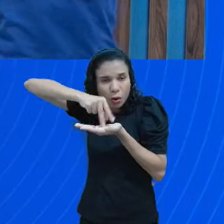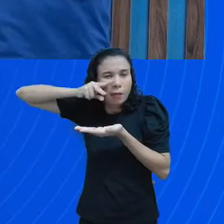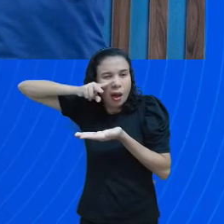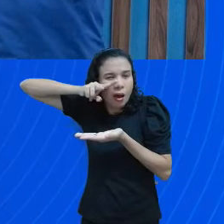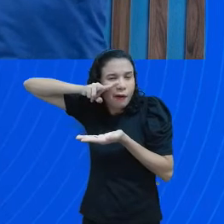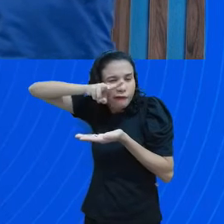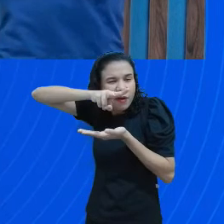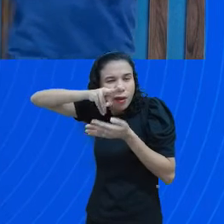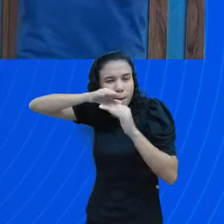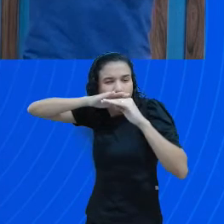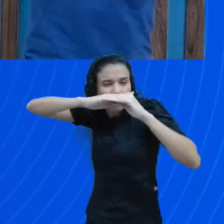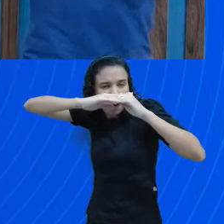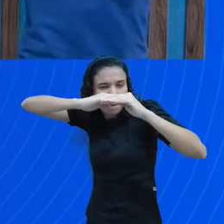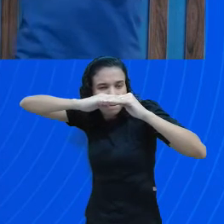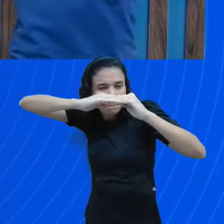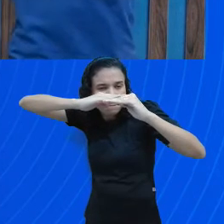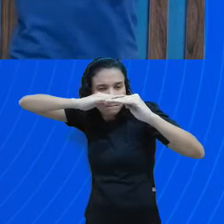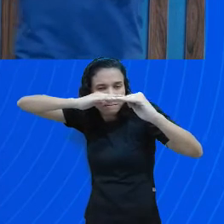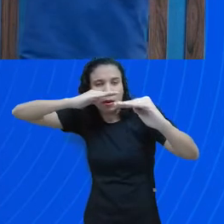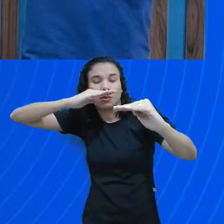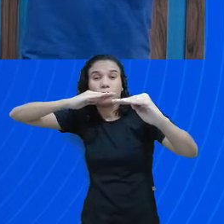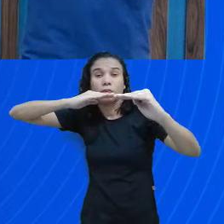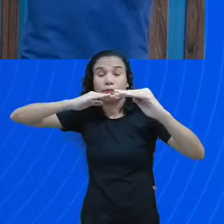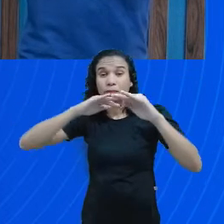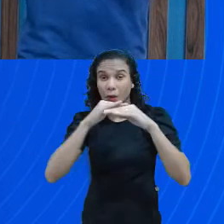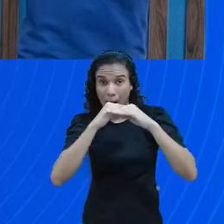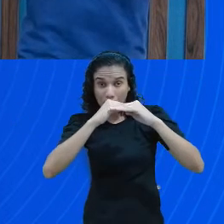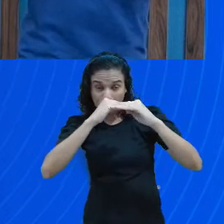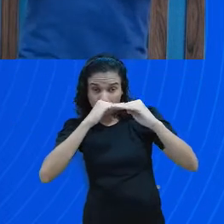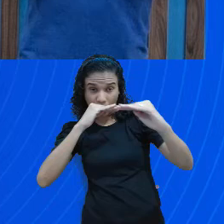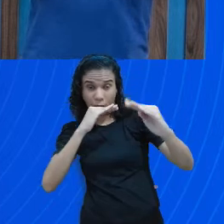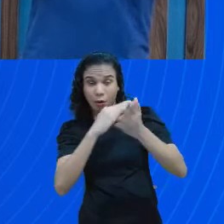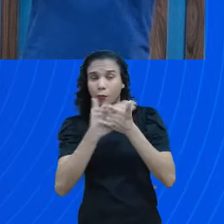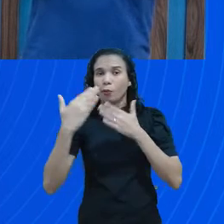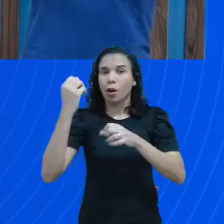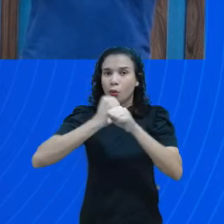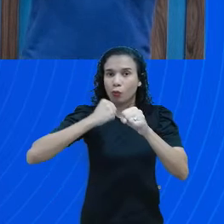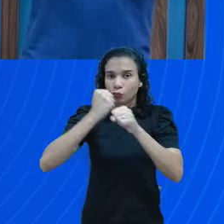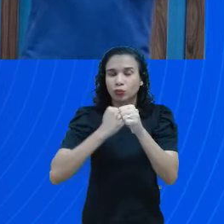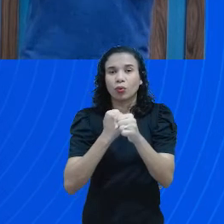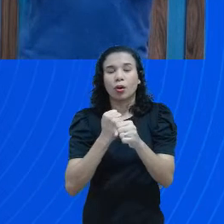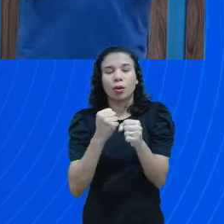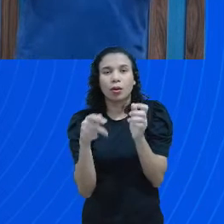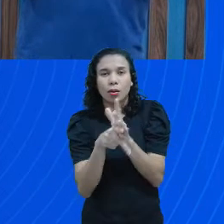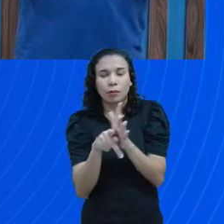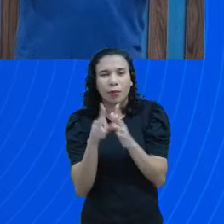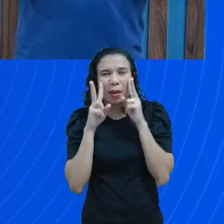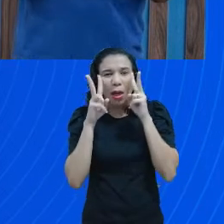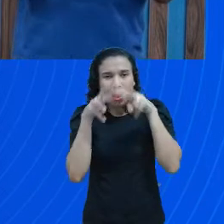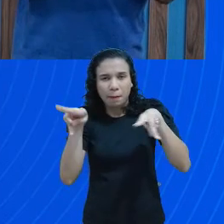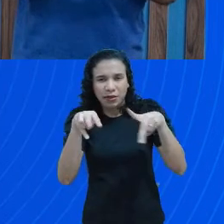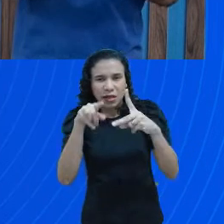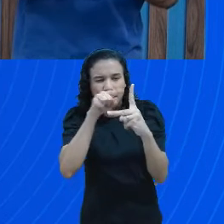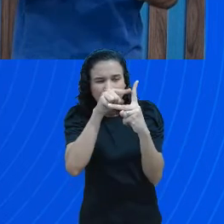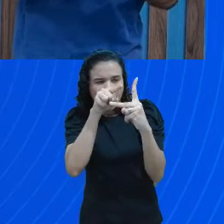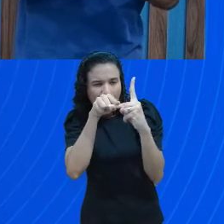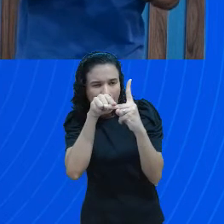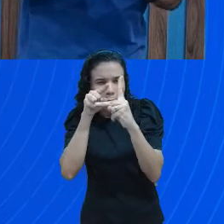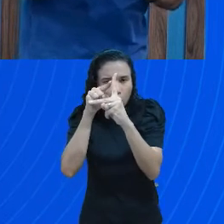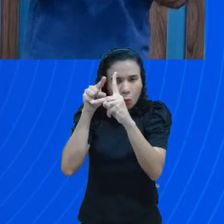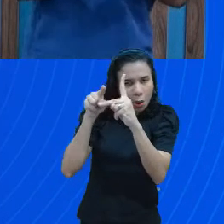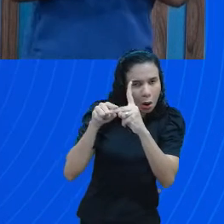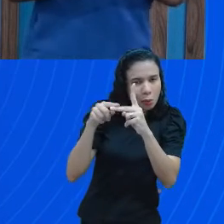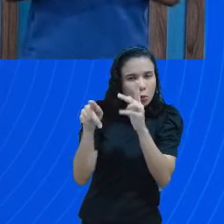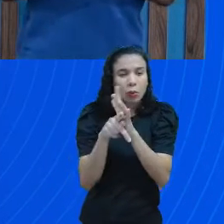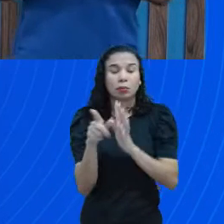ficar bem plana aí a terra, para começar a construção. E aqueles ângulos que a gente vai aprender lá na frente de